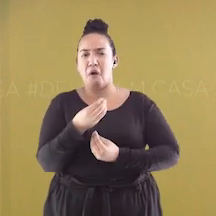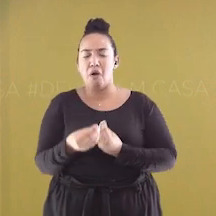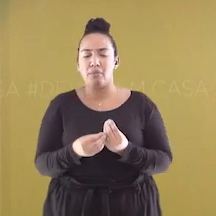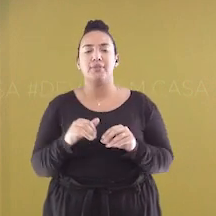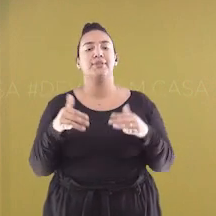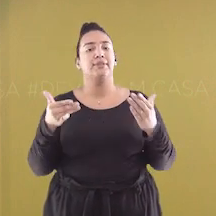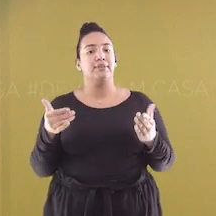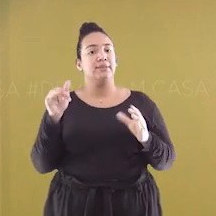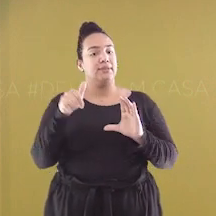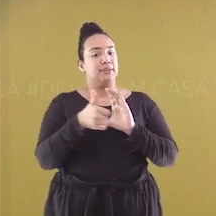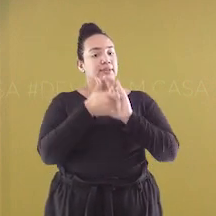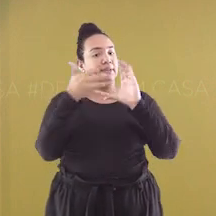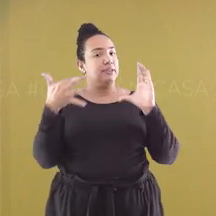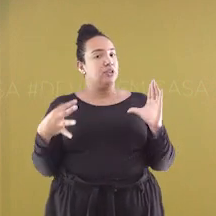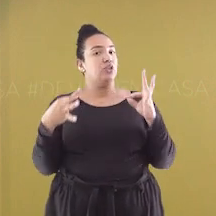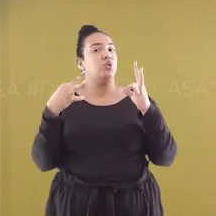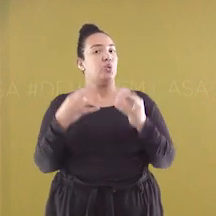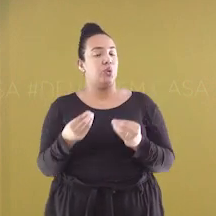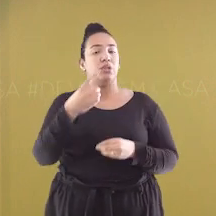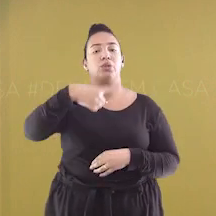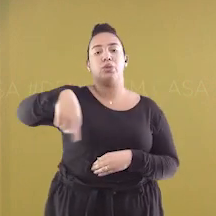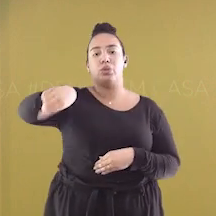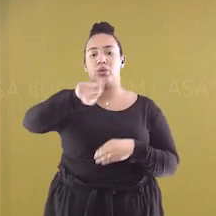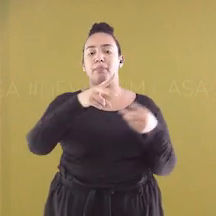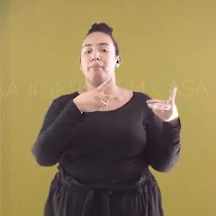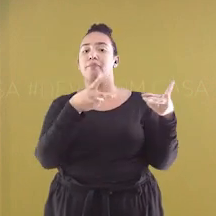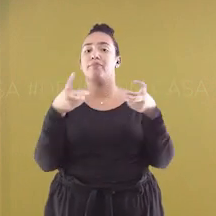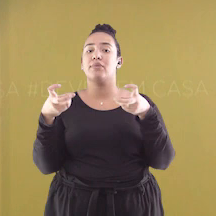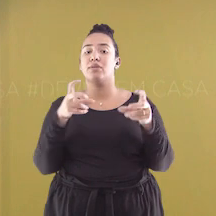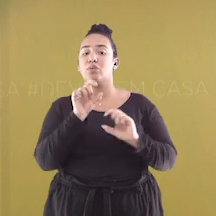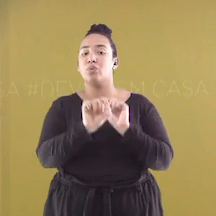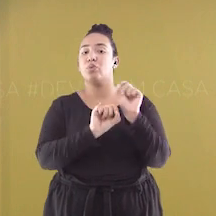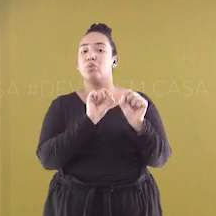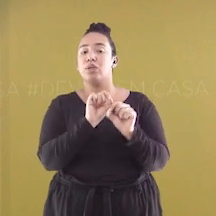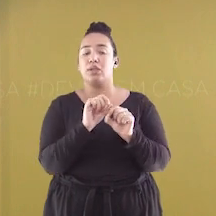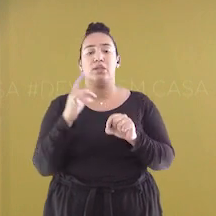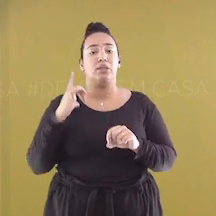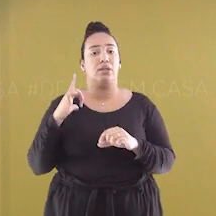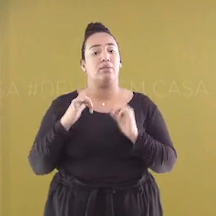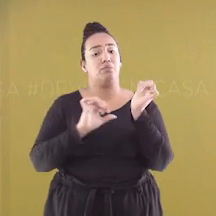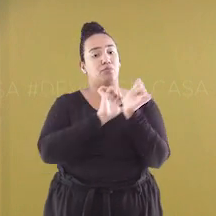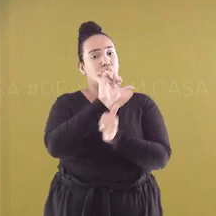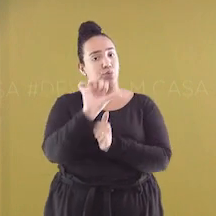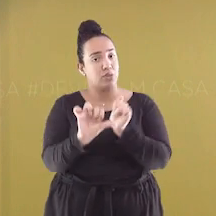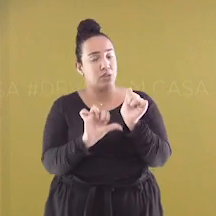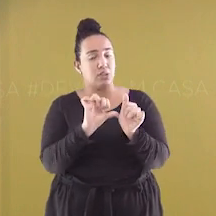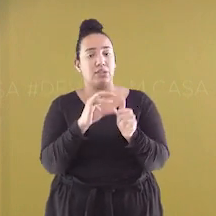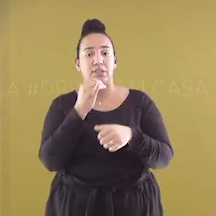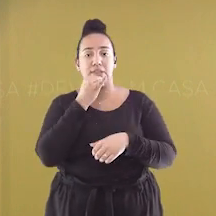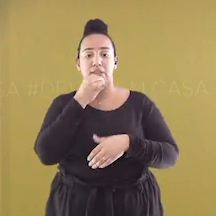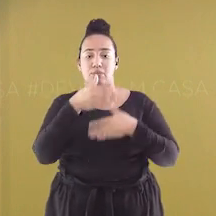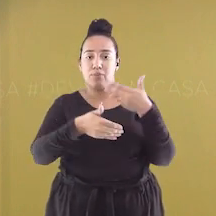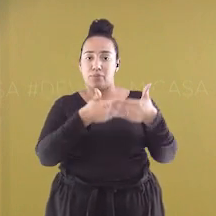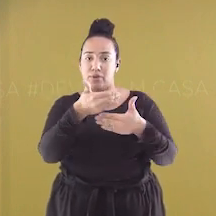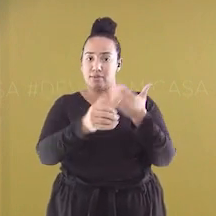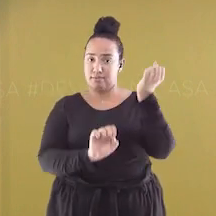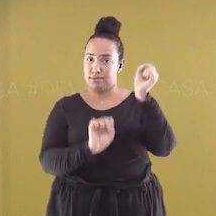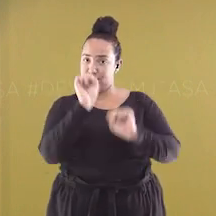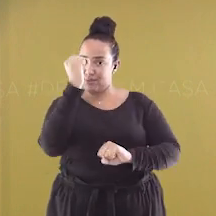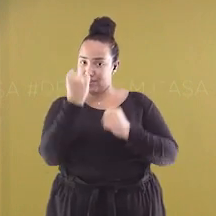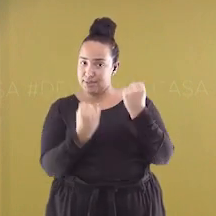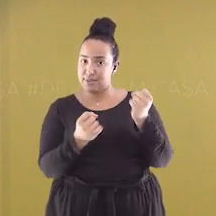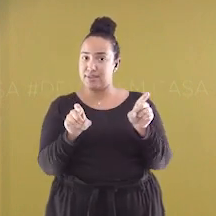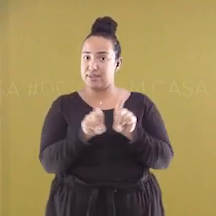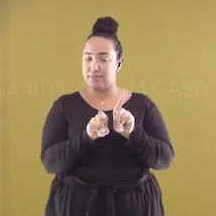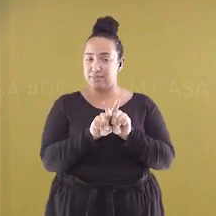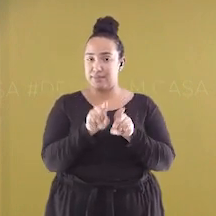essas características podem ser observadas através das mudanças ocorridas pelos processos de industrialização